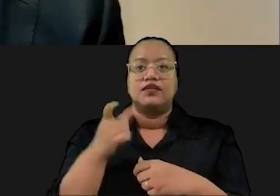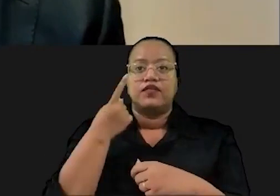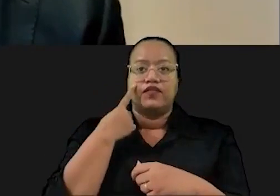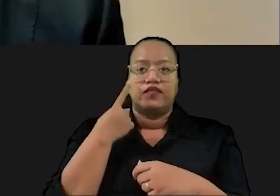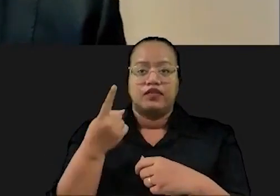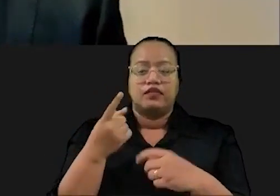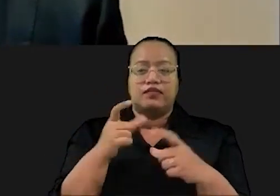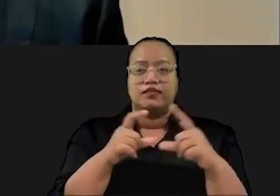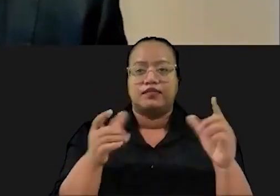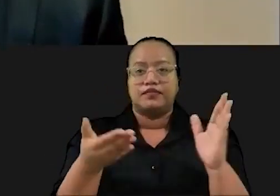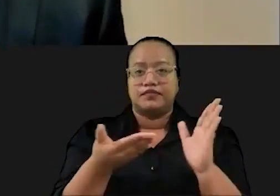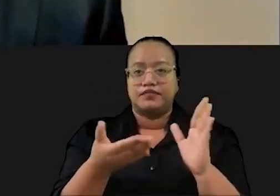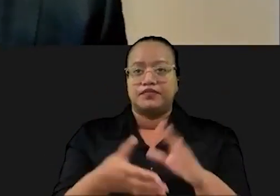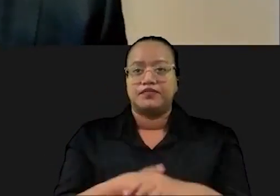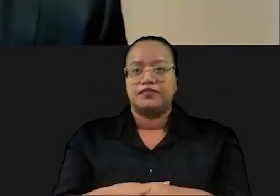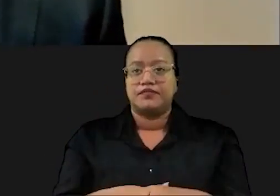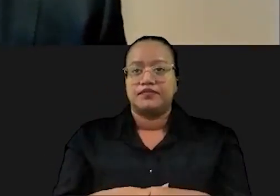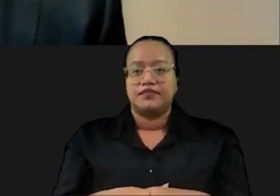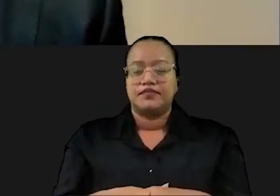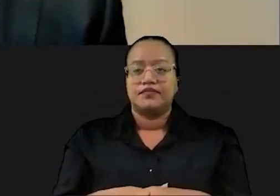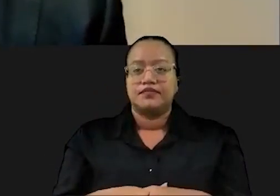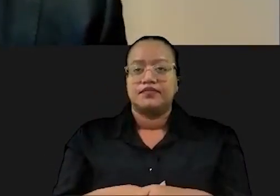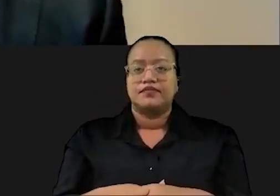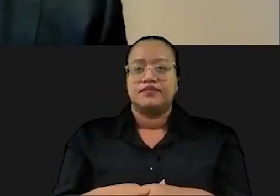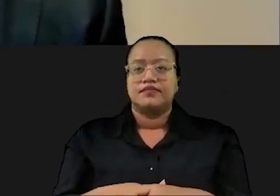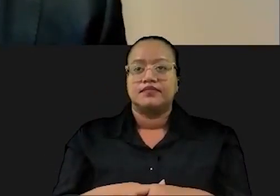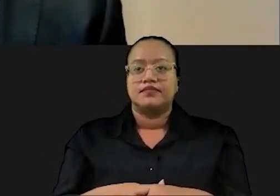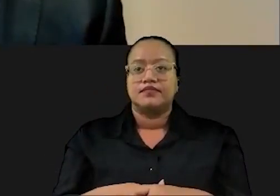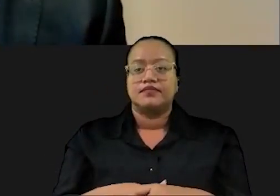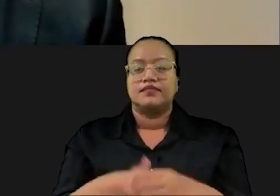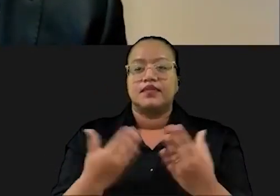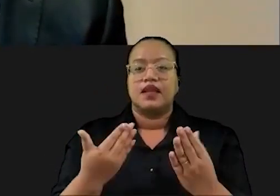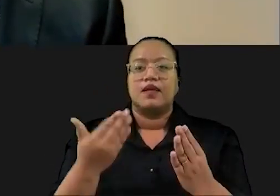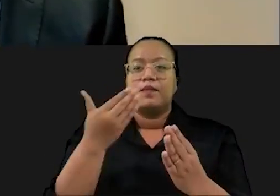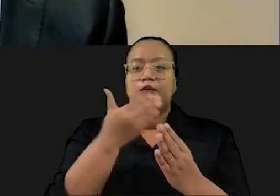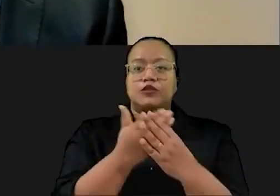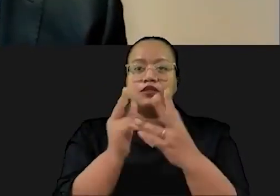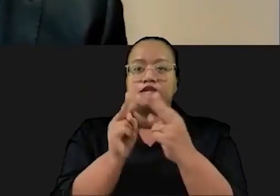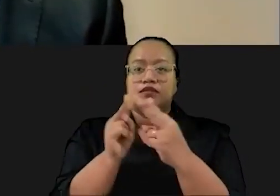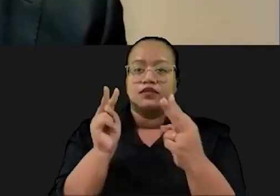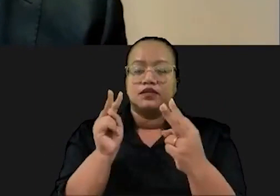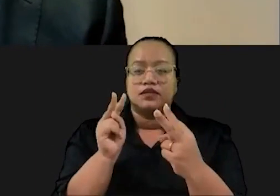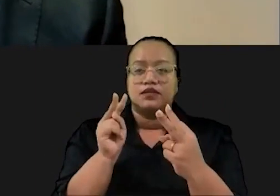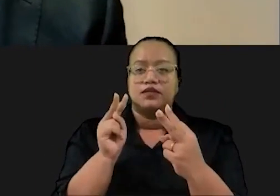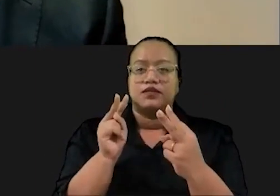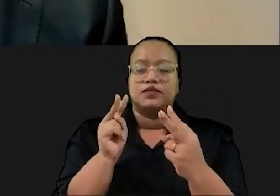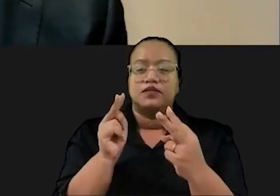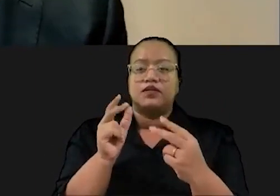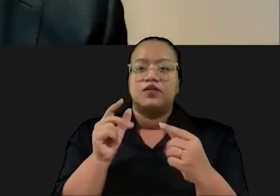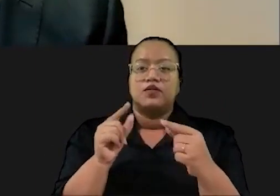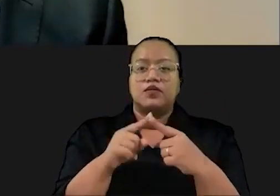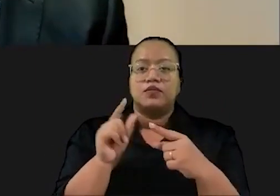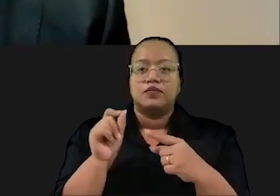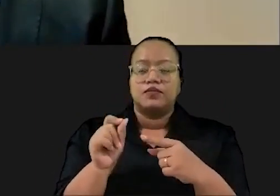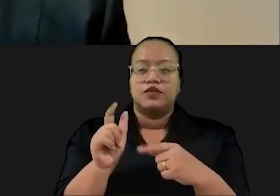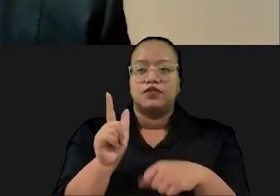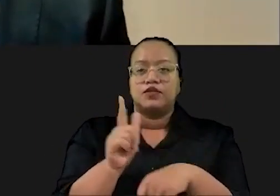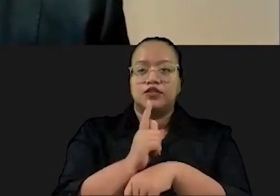autos virtuais. Essa ideia de processo eletrônico está pautada naquela ideia de gestão por processos de trabalho.